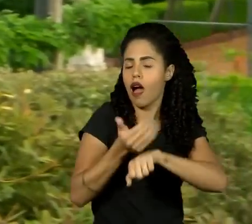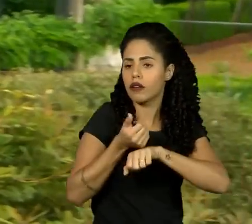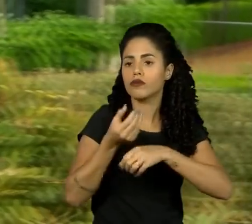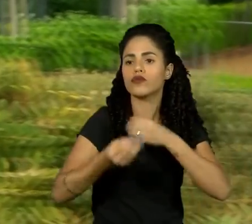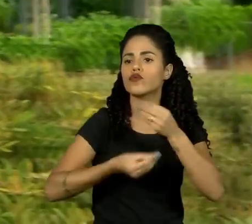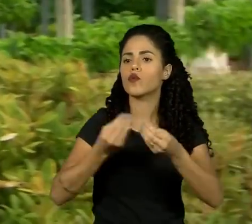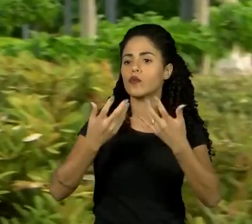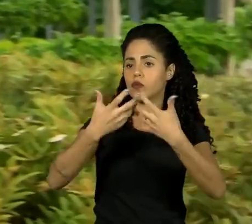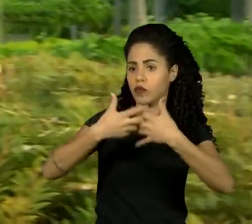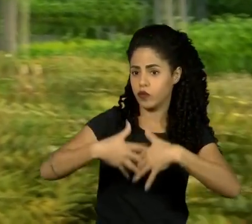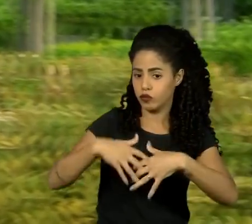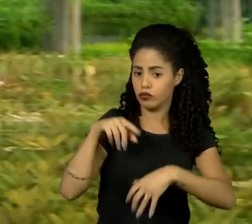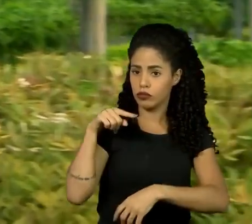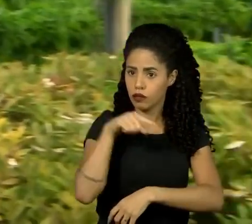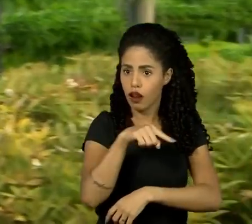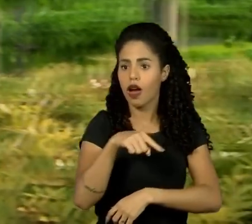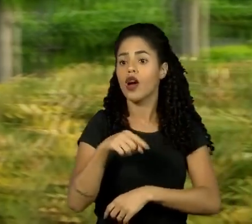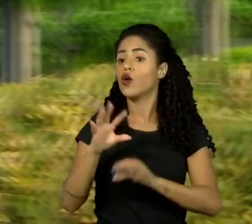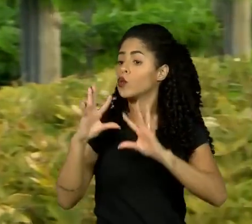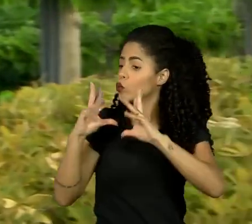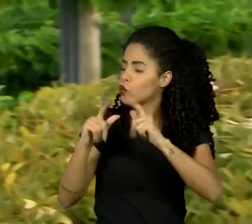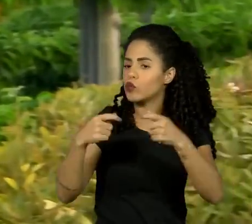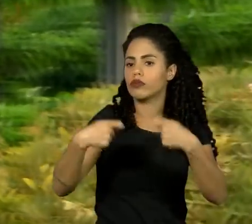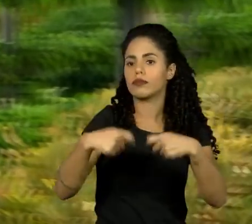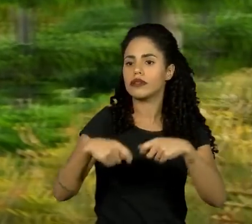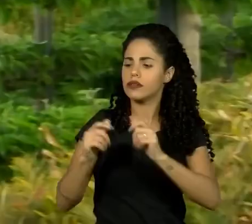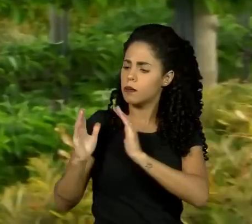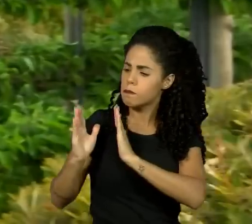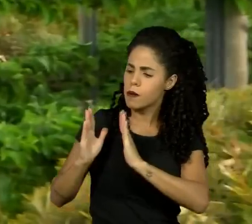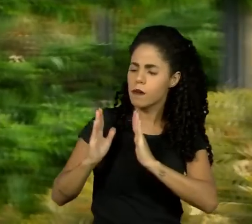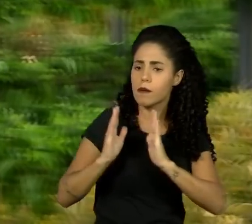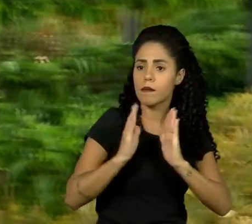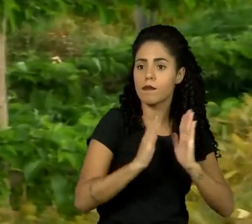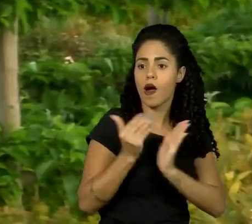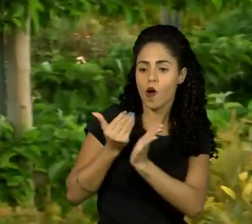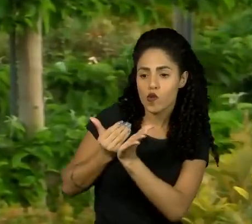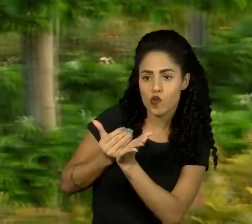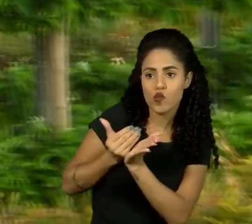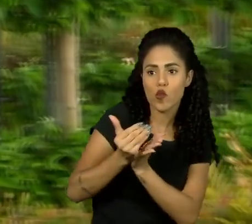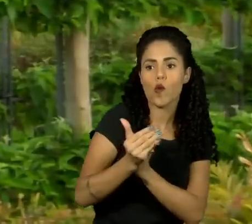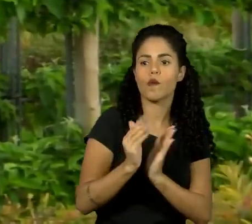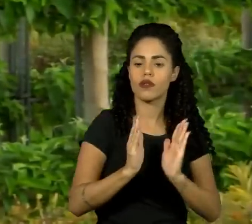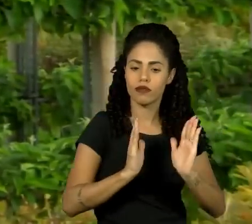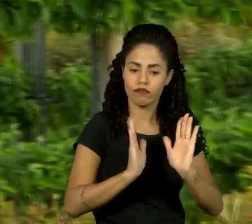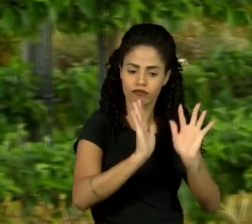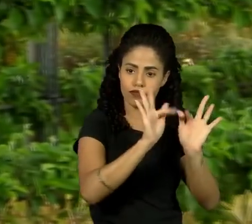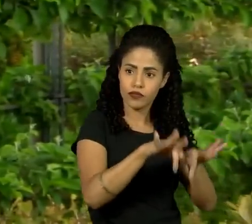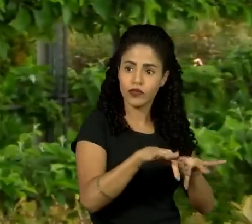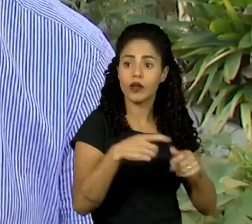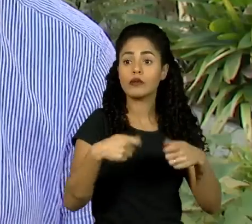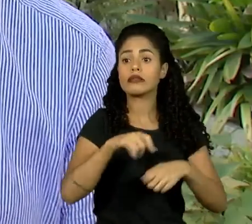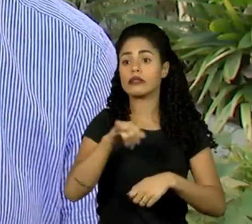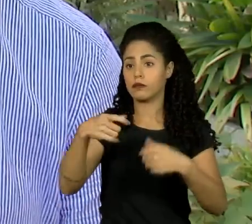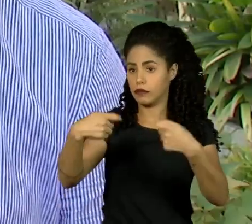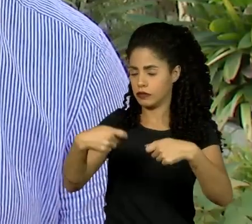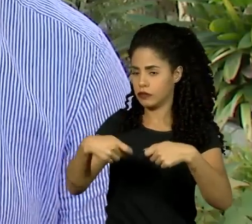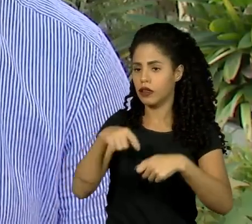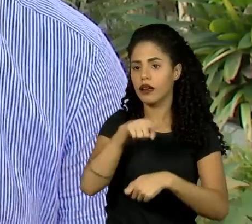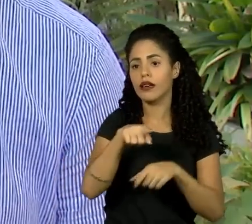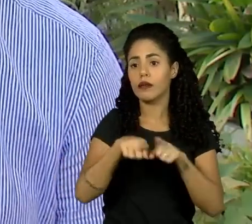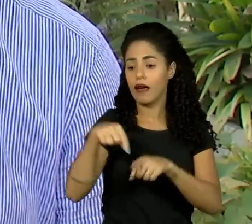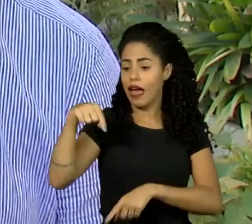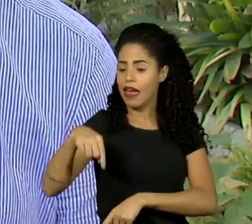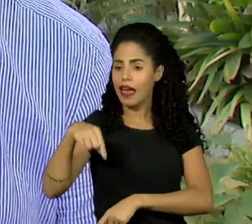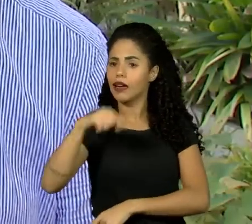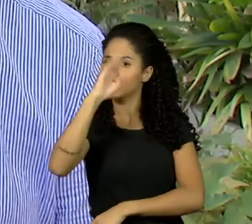já contendo todo esse processo, né, de início e, no caso, de finalização, caso seja necessário, enquanto aqui a